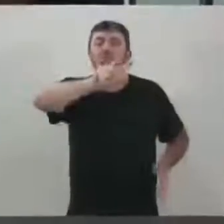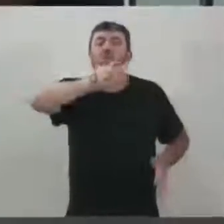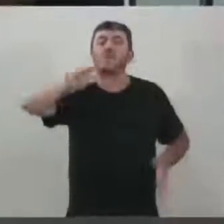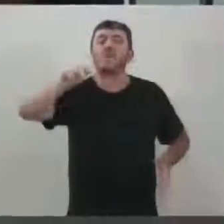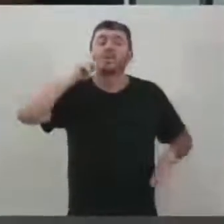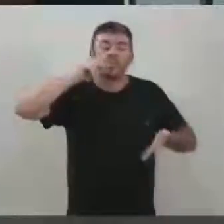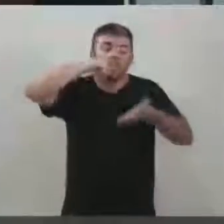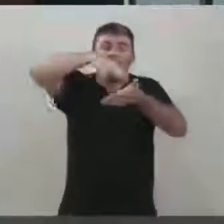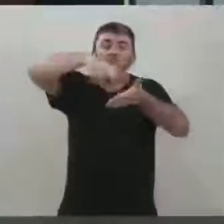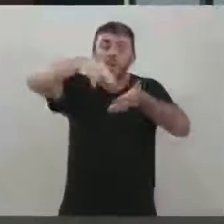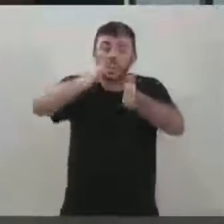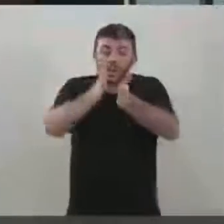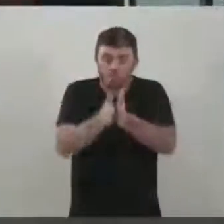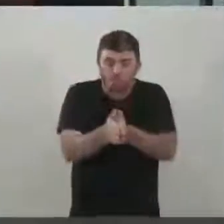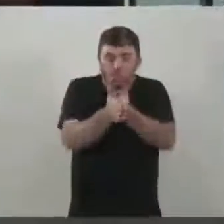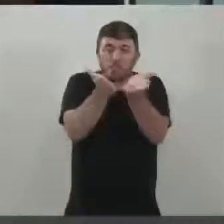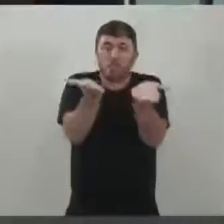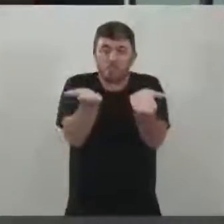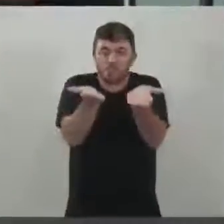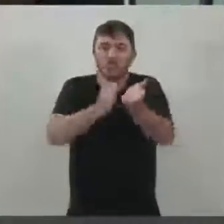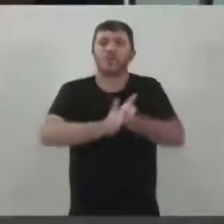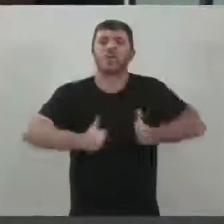bíblico.